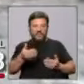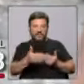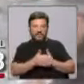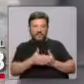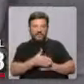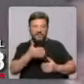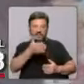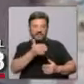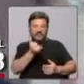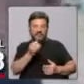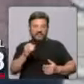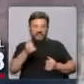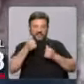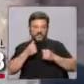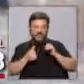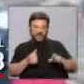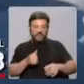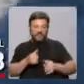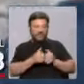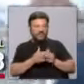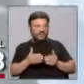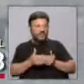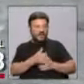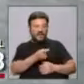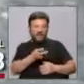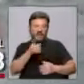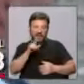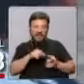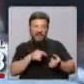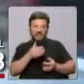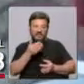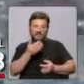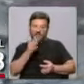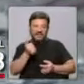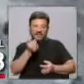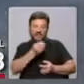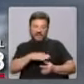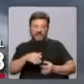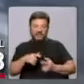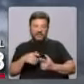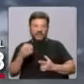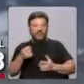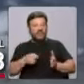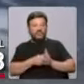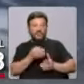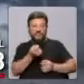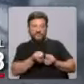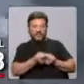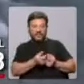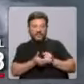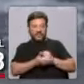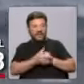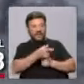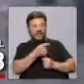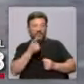e 120 feridos. Entre as vítimas há pelo menos 15 crianças. O ataque ocorreu junto a um mercado no dia em que se